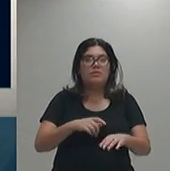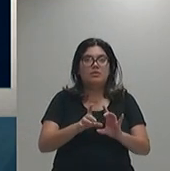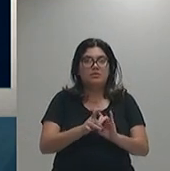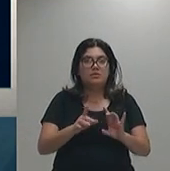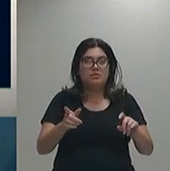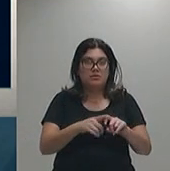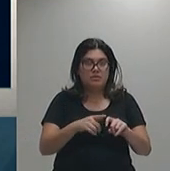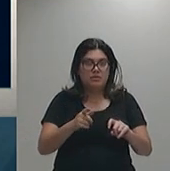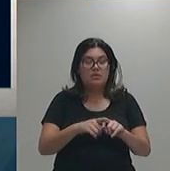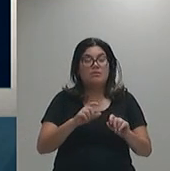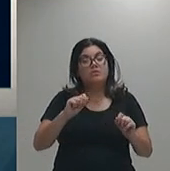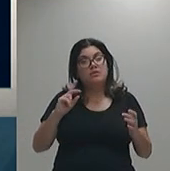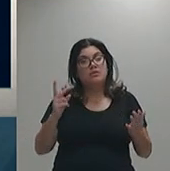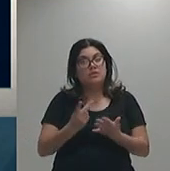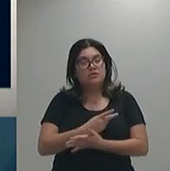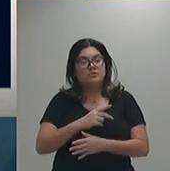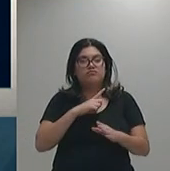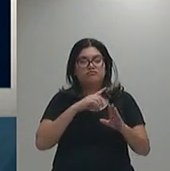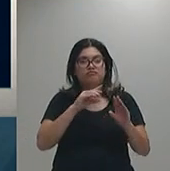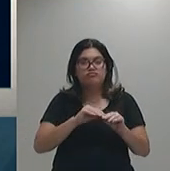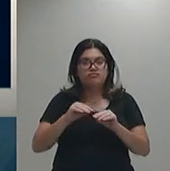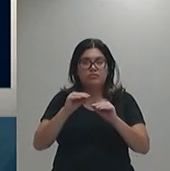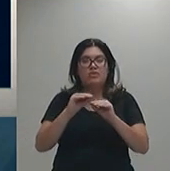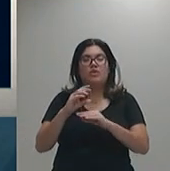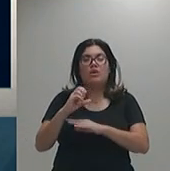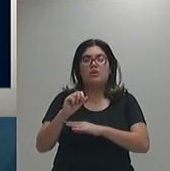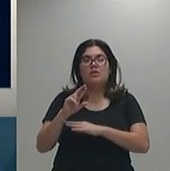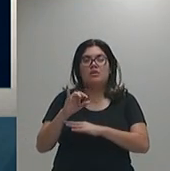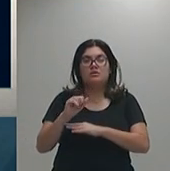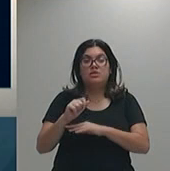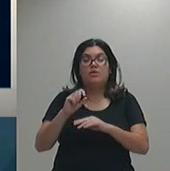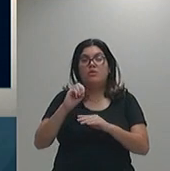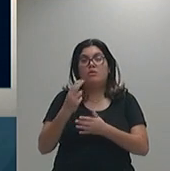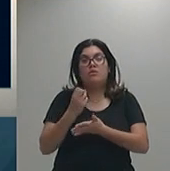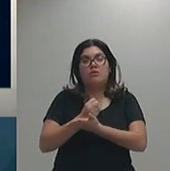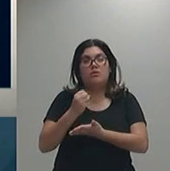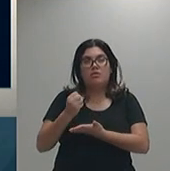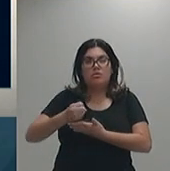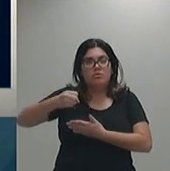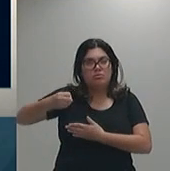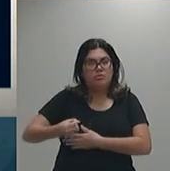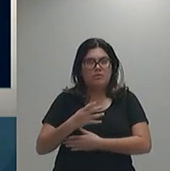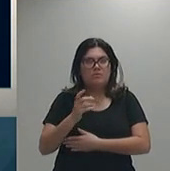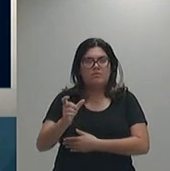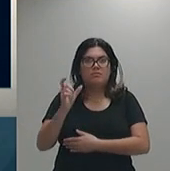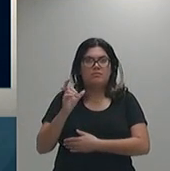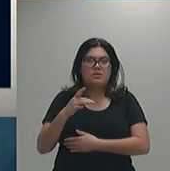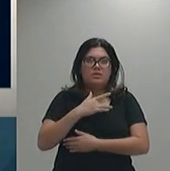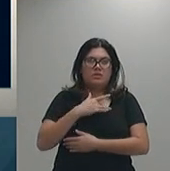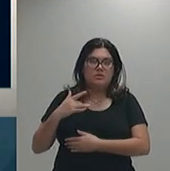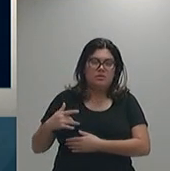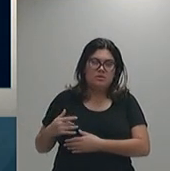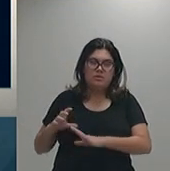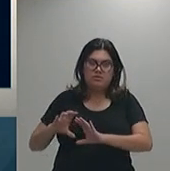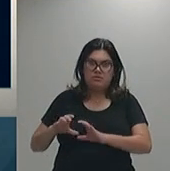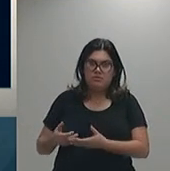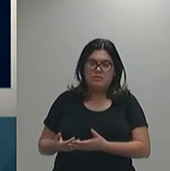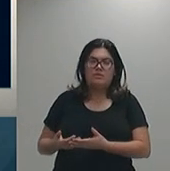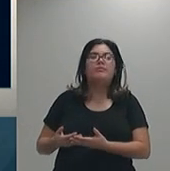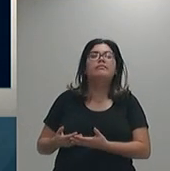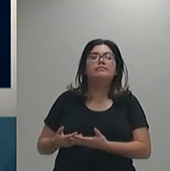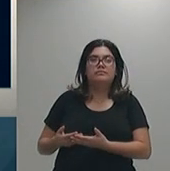efetiva portabilidade de carências ou a contratação de novo plano coletivo pelo atual empregador nessa